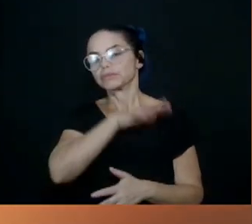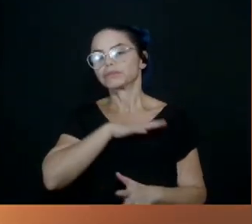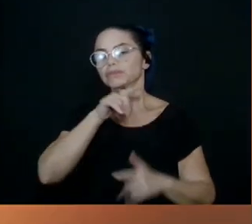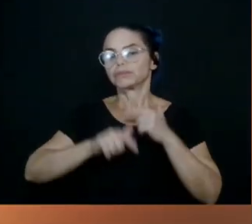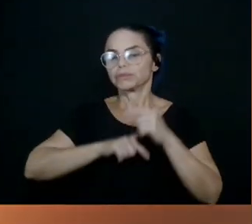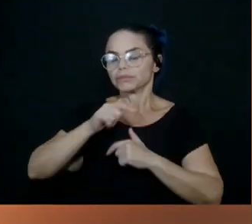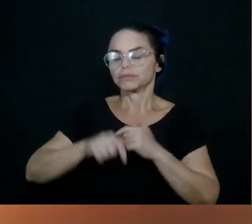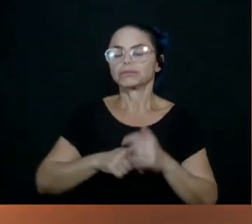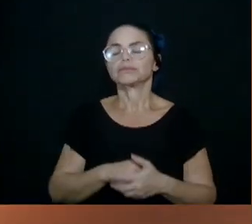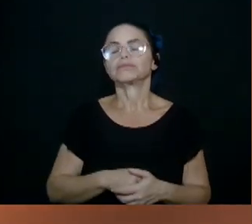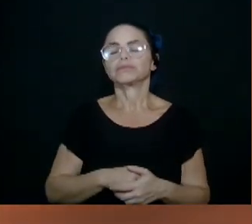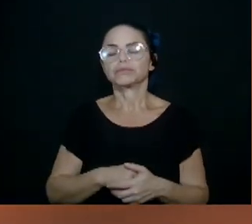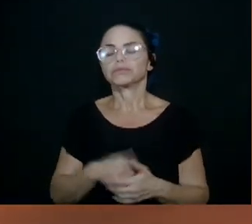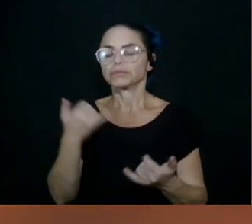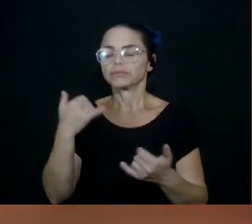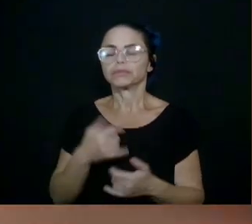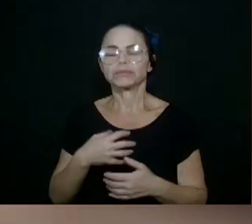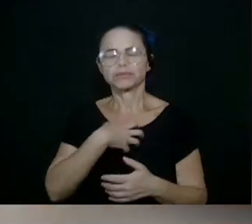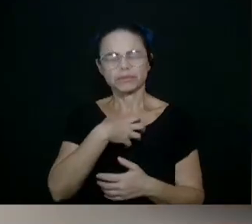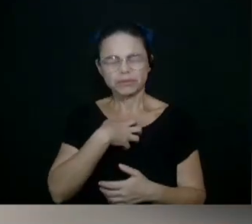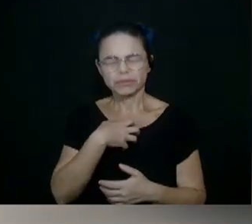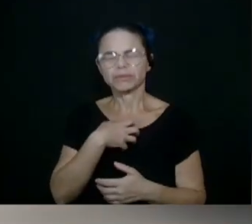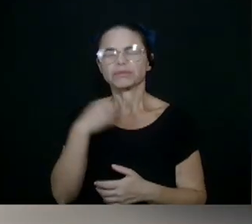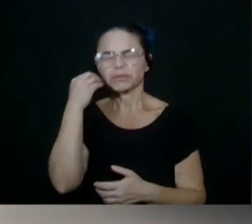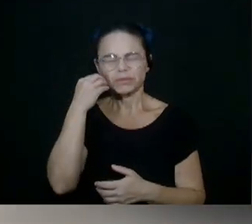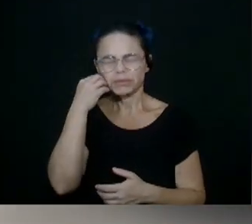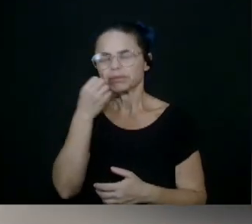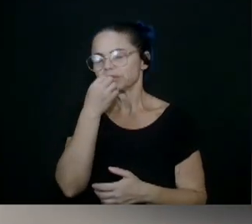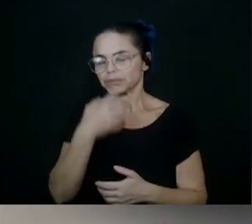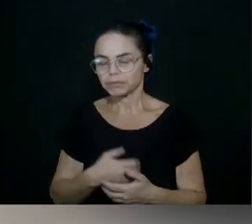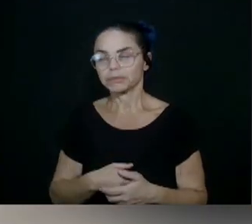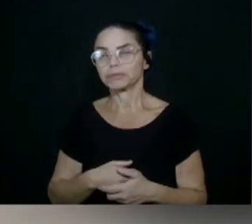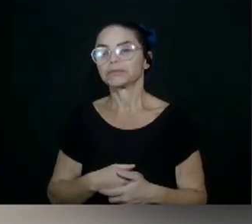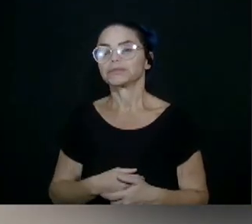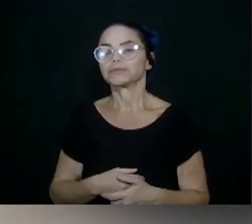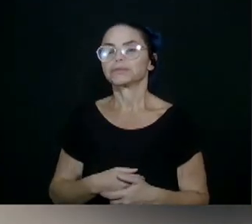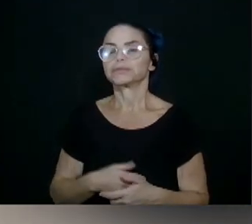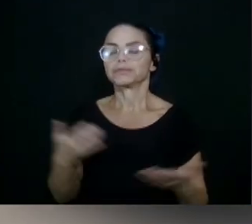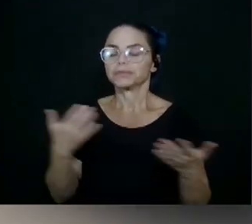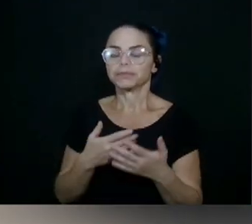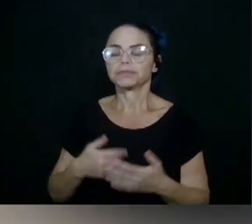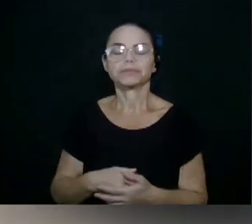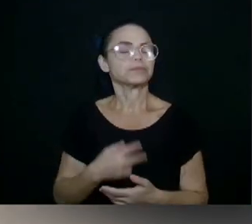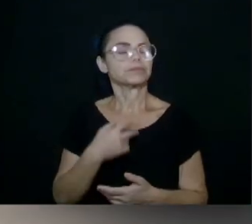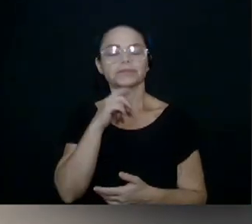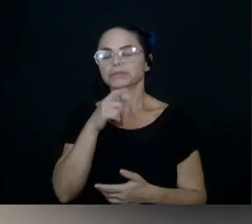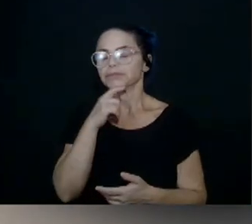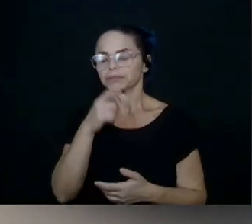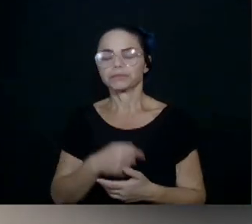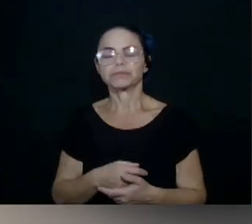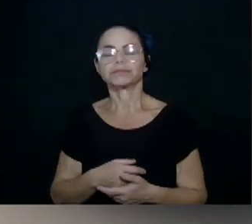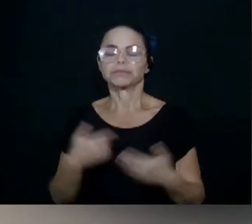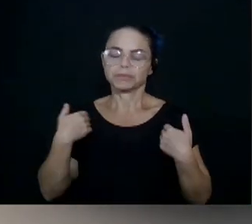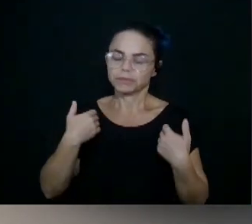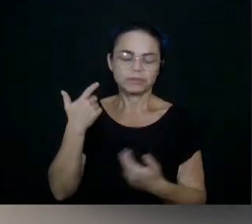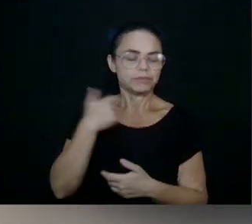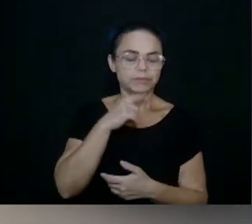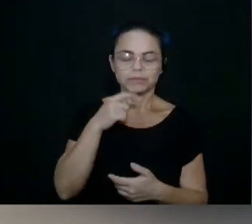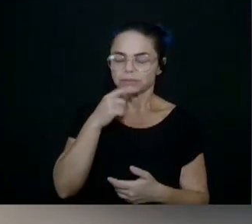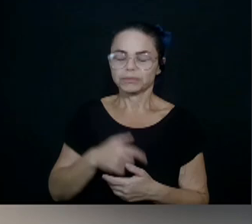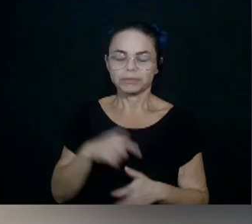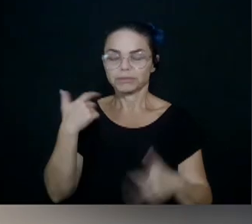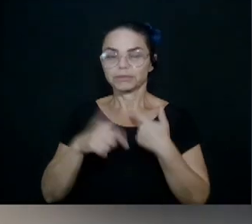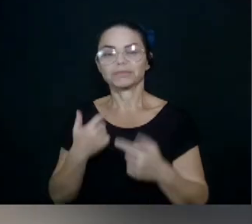Foi uma sensação legal, foi uma experiência muito boa, né? Sim. Hoje eu digo que a gente não consegue mais, pelo menos eu não consigo mais trabalhar sozinho, a